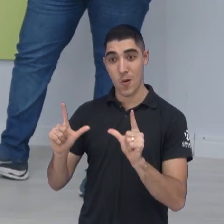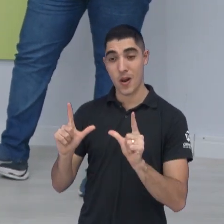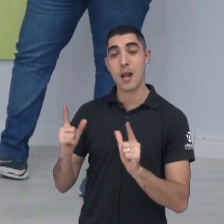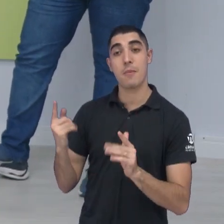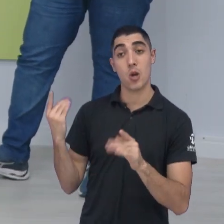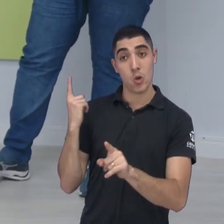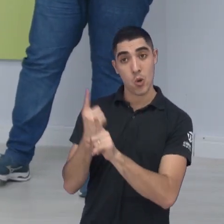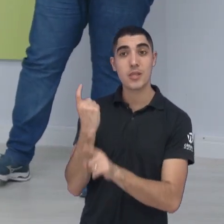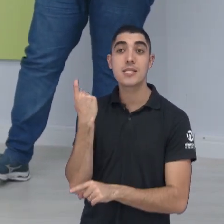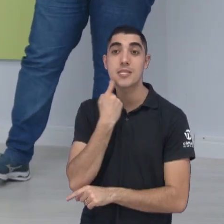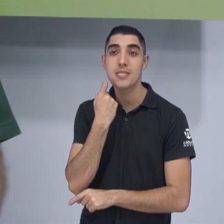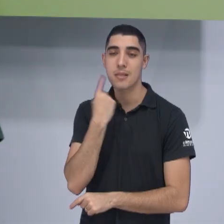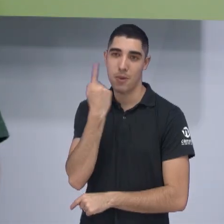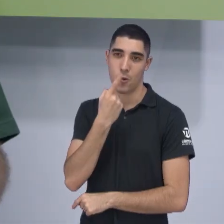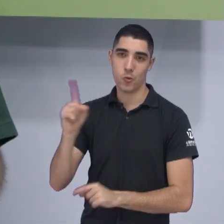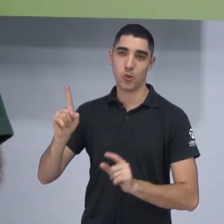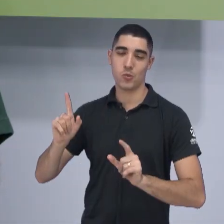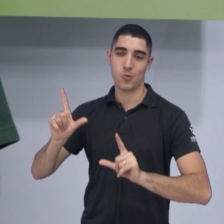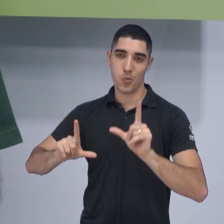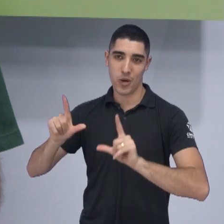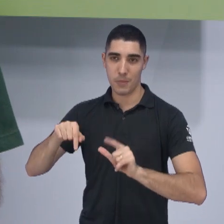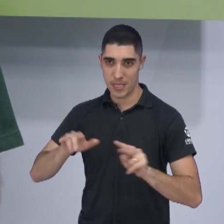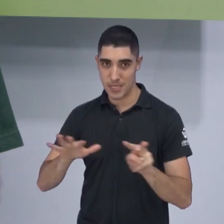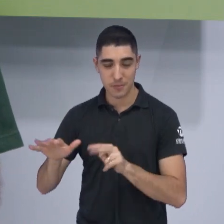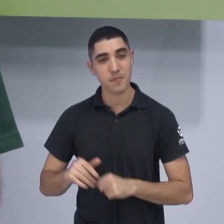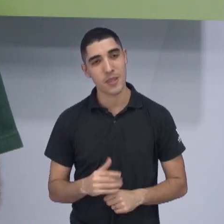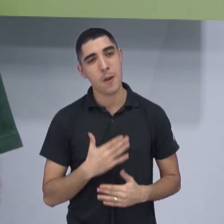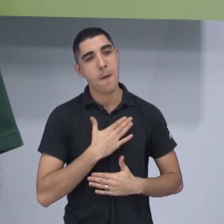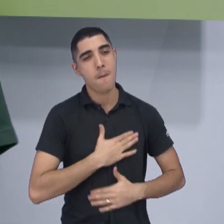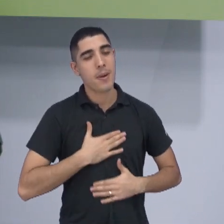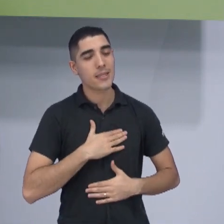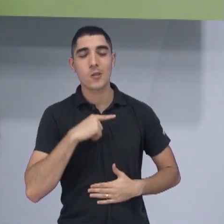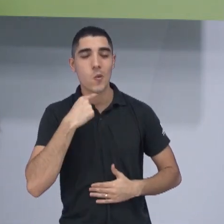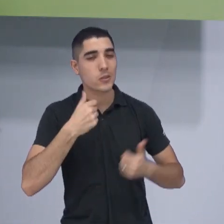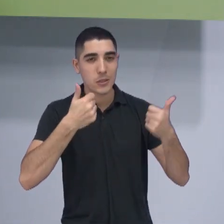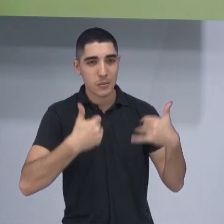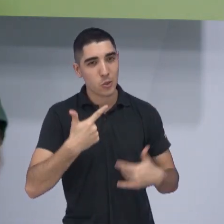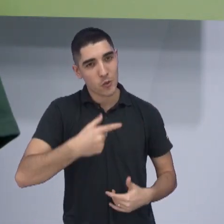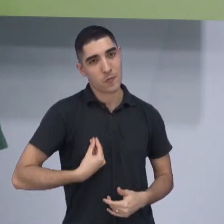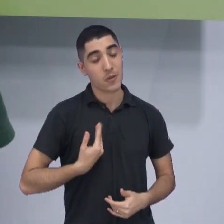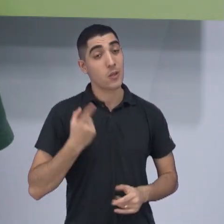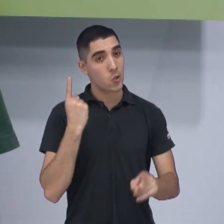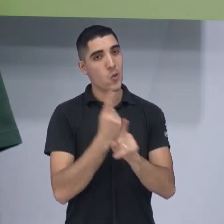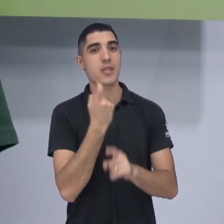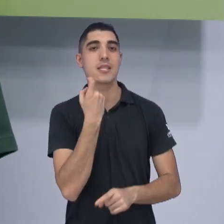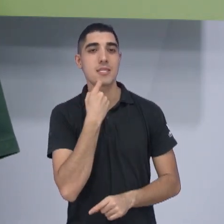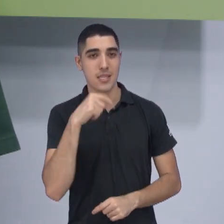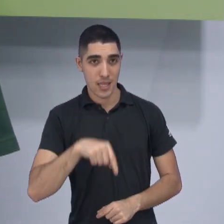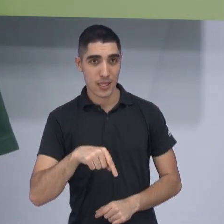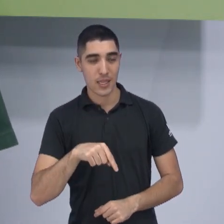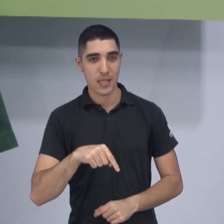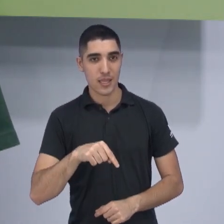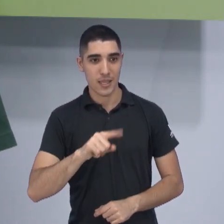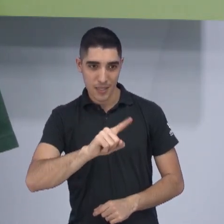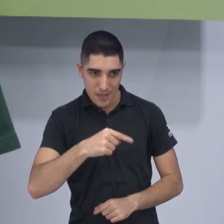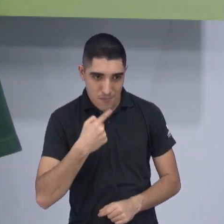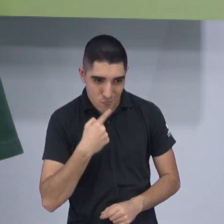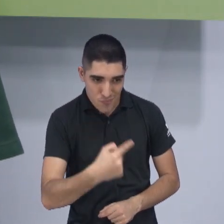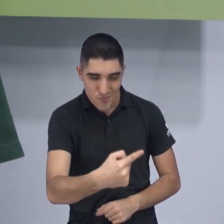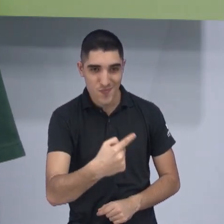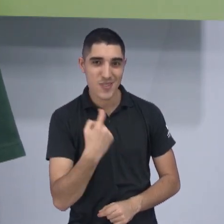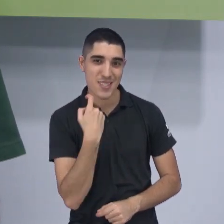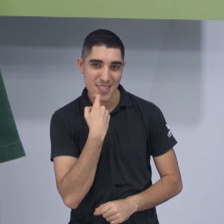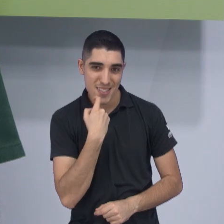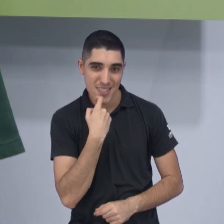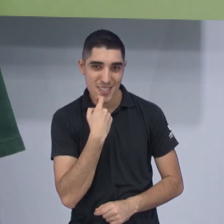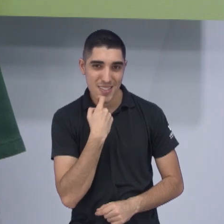sexta-feira para a gente fechar a semana. Foi um prazer inenarrável estar em mais um Hora do Esporte. Até sexta-feira que vem. Que vem. Sexta-feira da